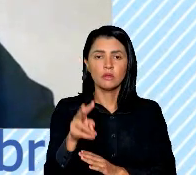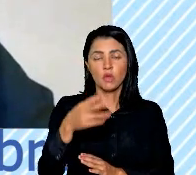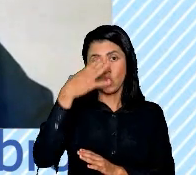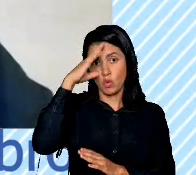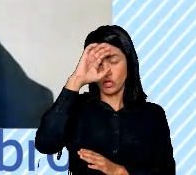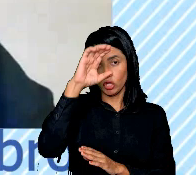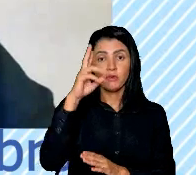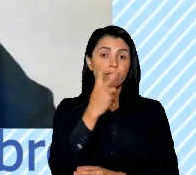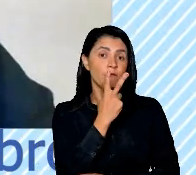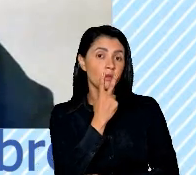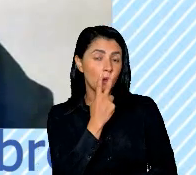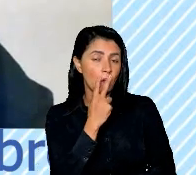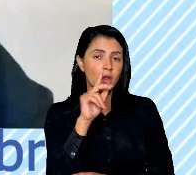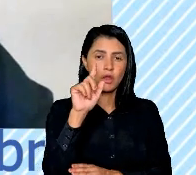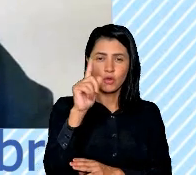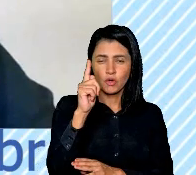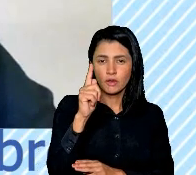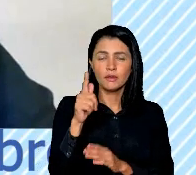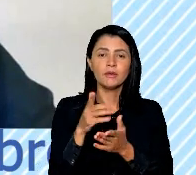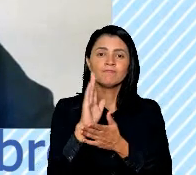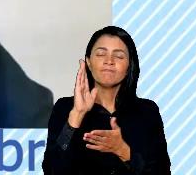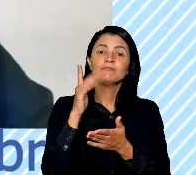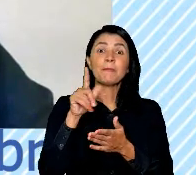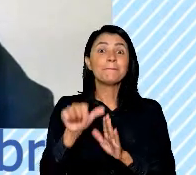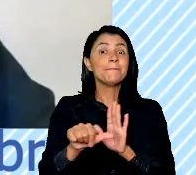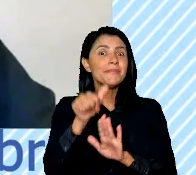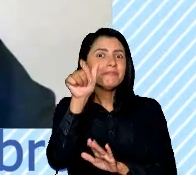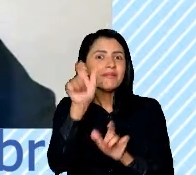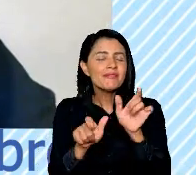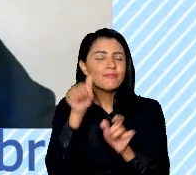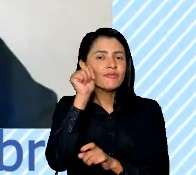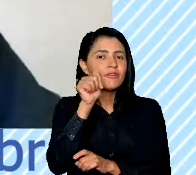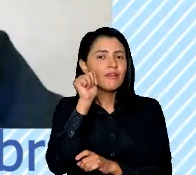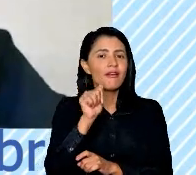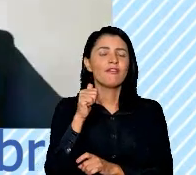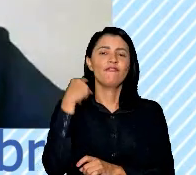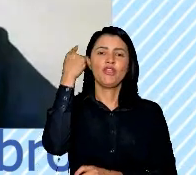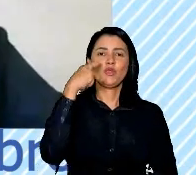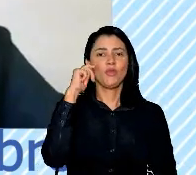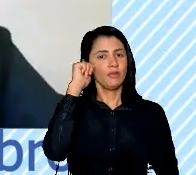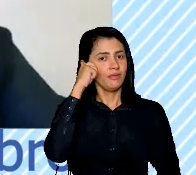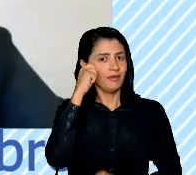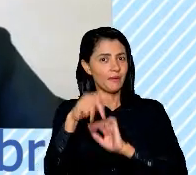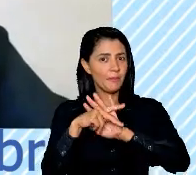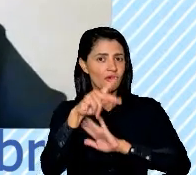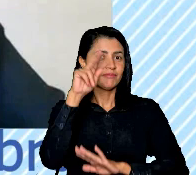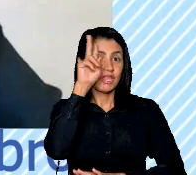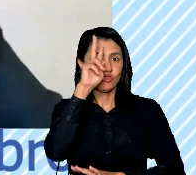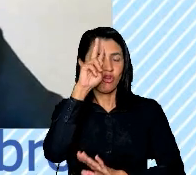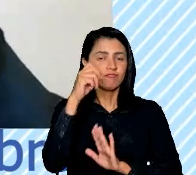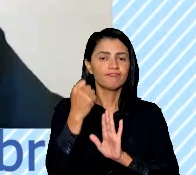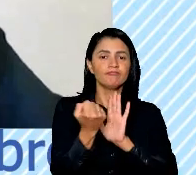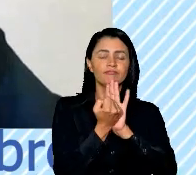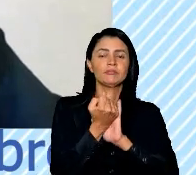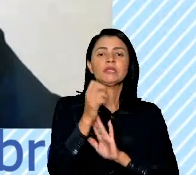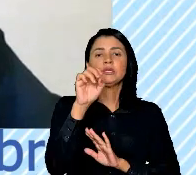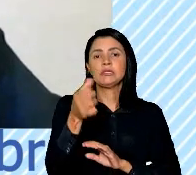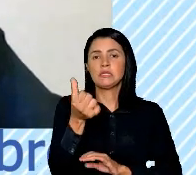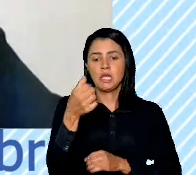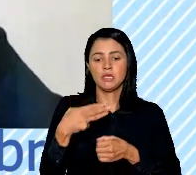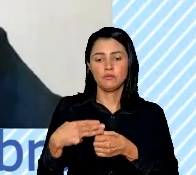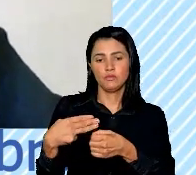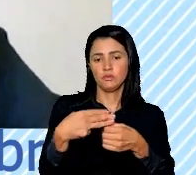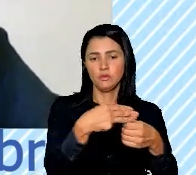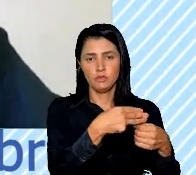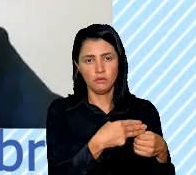Goiânia, eles elegeram as primeiras vereadoras negras de sua história. Em apenas 6 municípios, mulheres negras